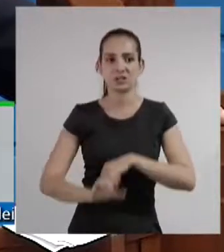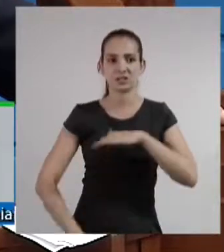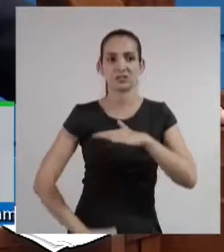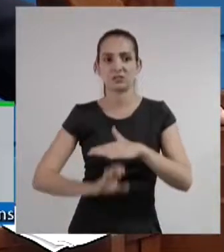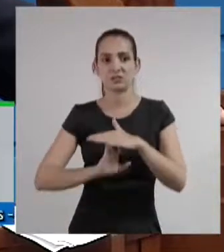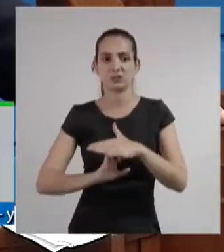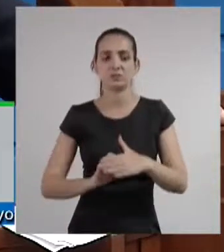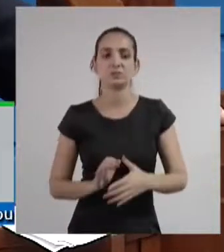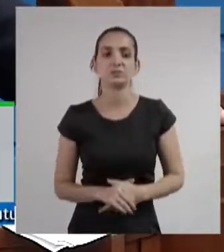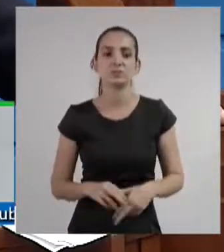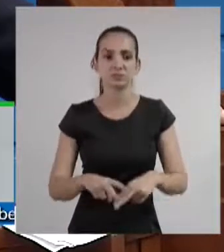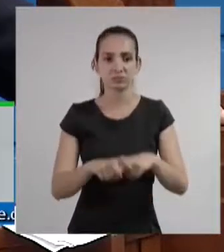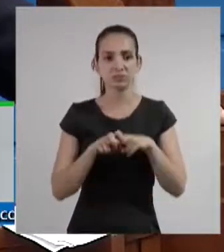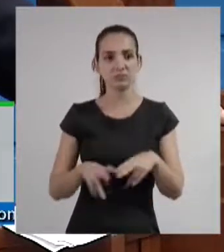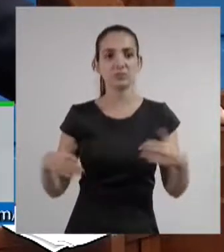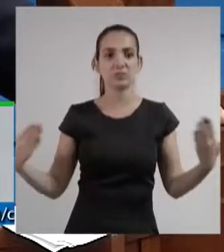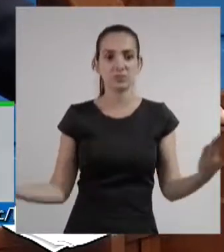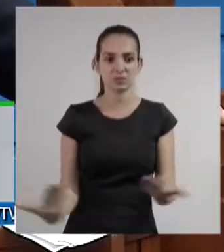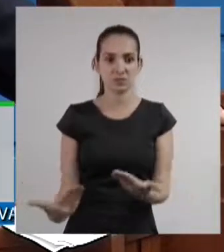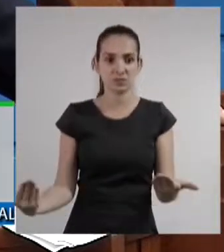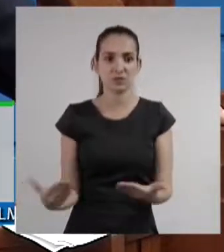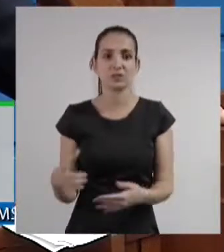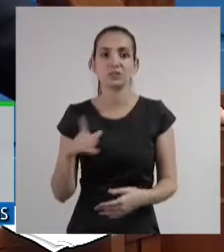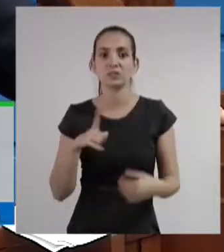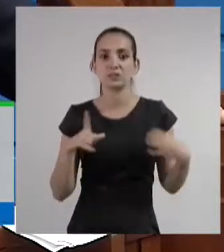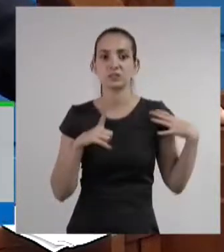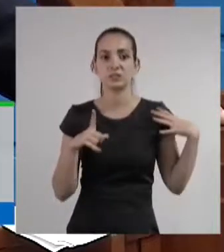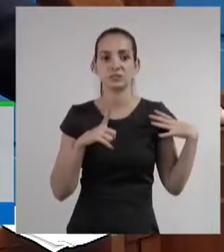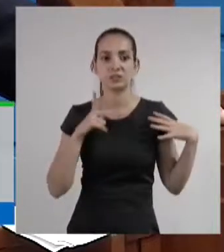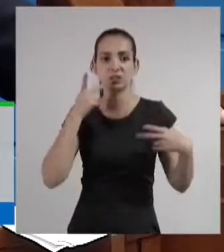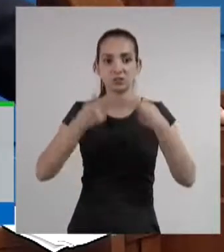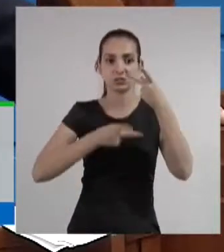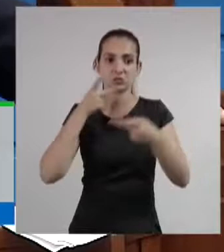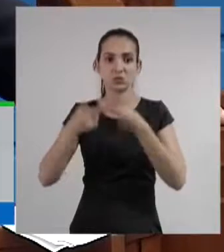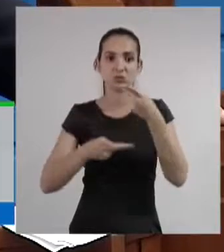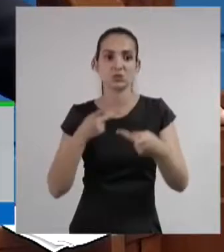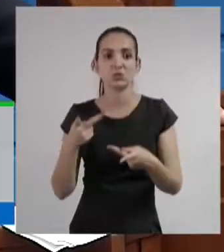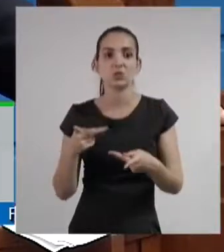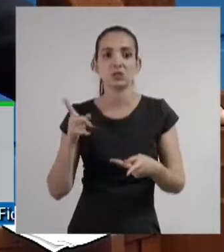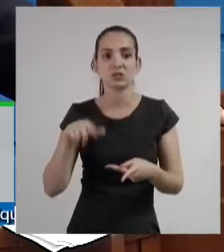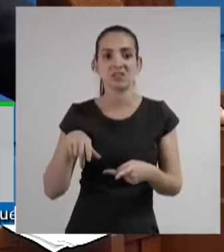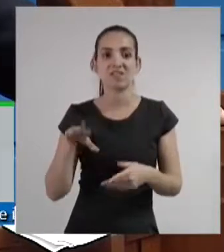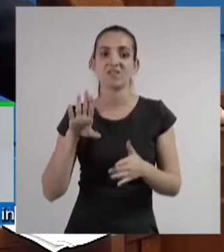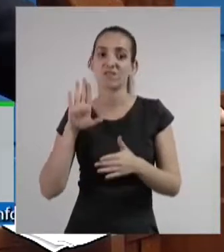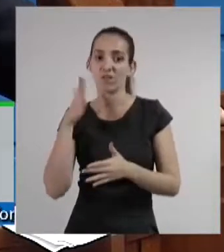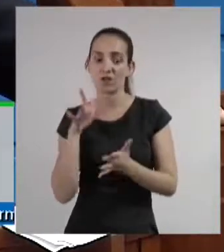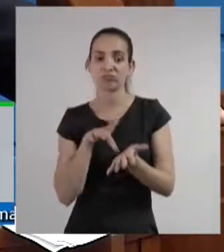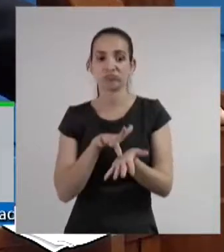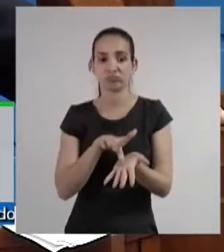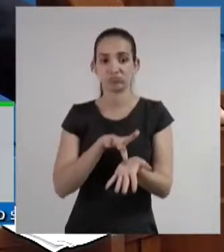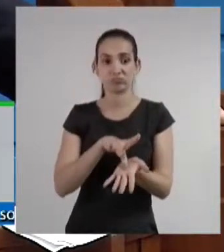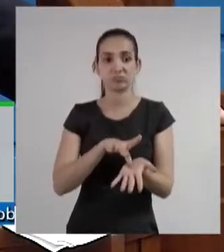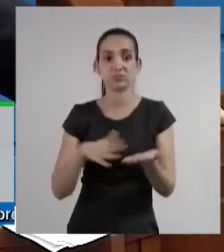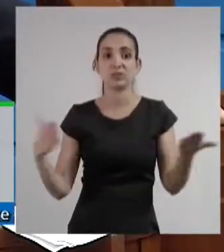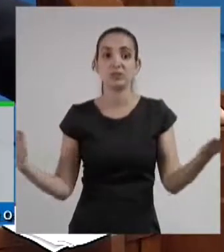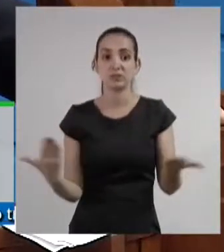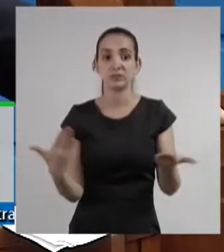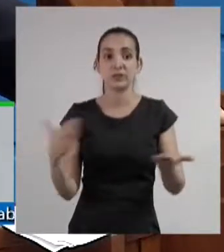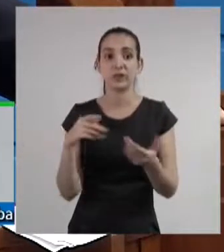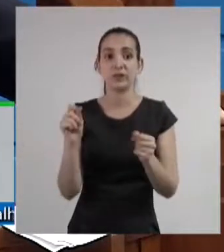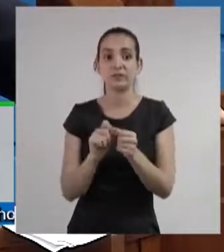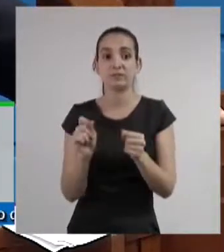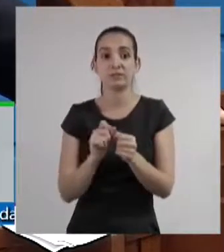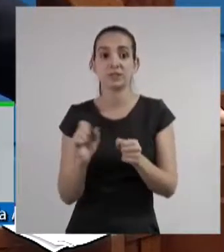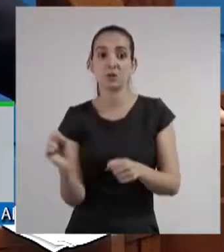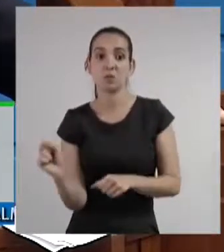essa balela, com esse discurso para boi dormir, fizeram uma